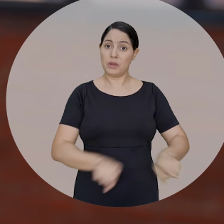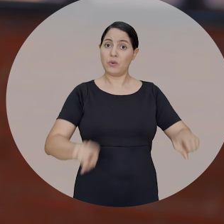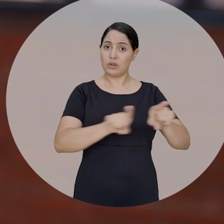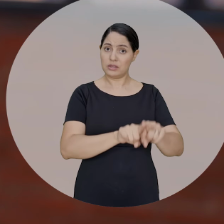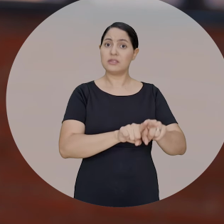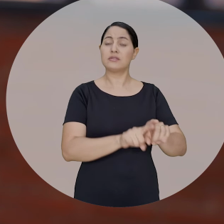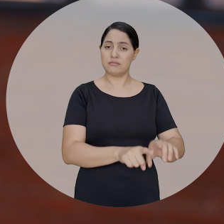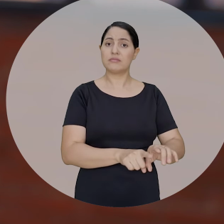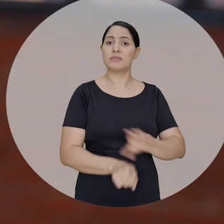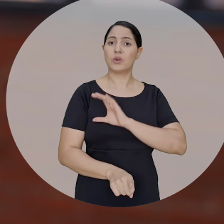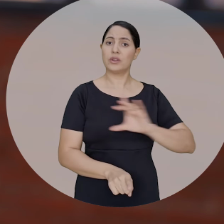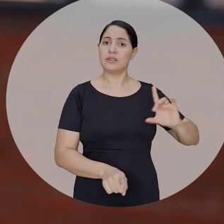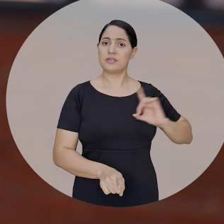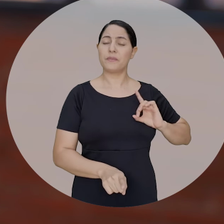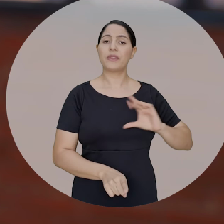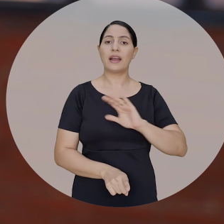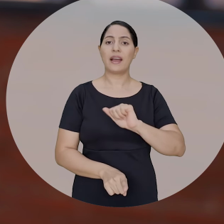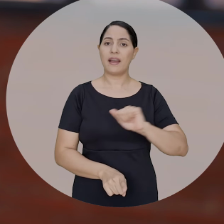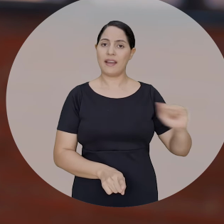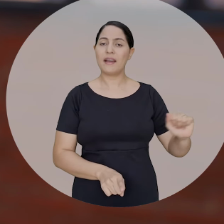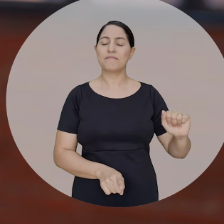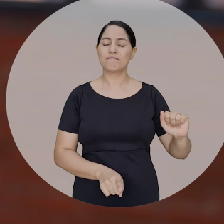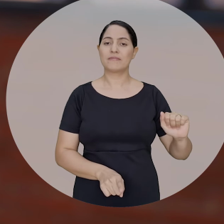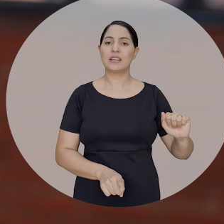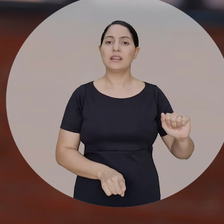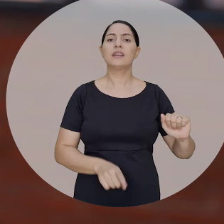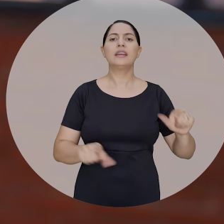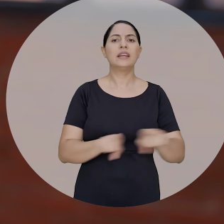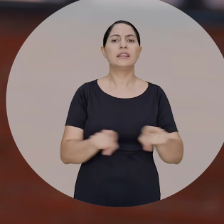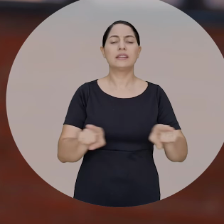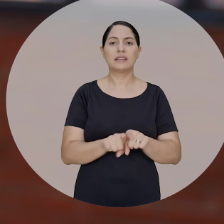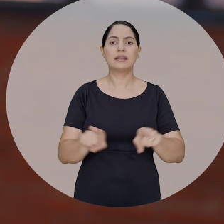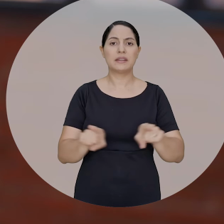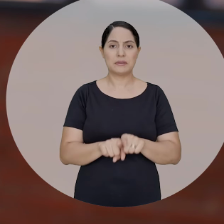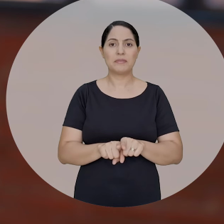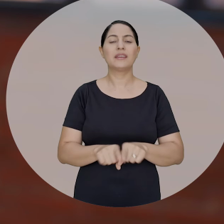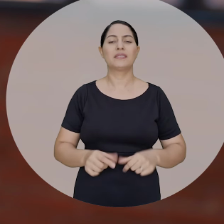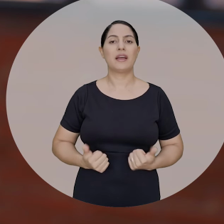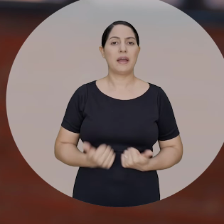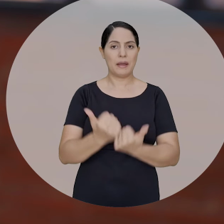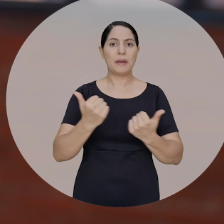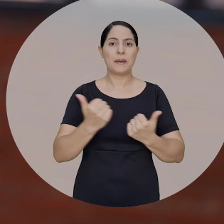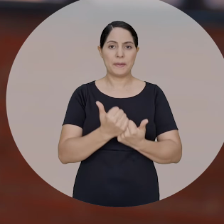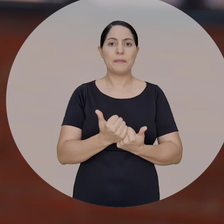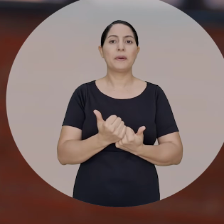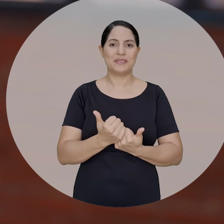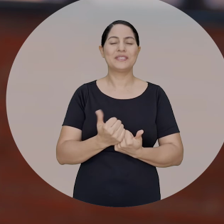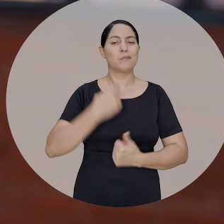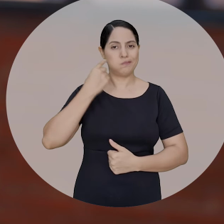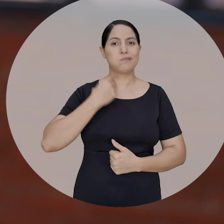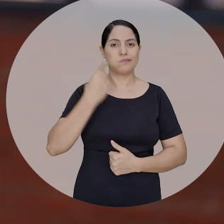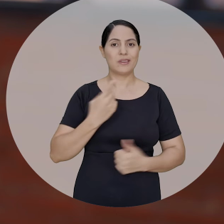Nacional das Caixas de Assistência dos Advogados e o Fundo de Integração e Desenvolvimento Assistencial dos